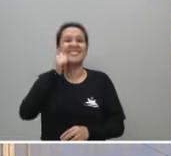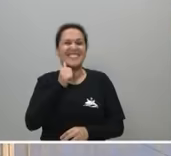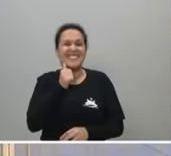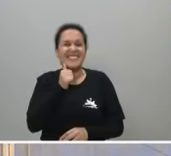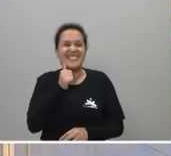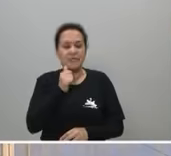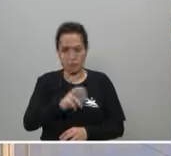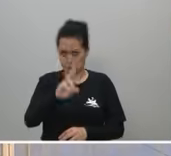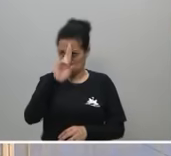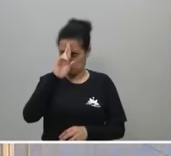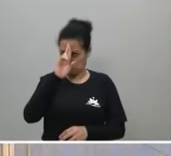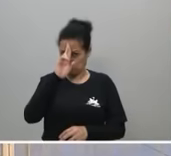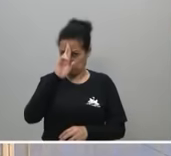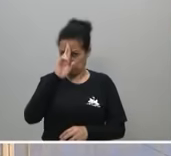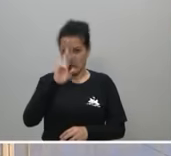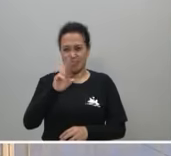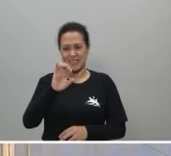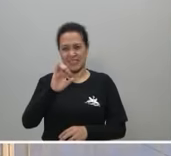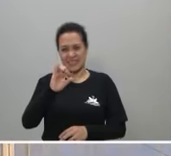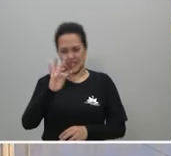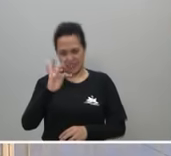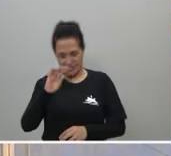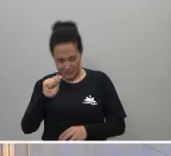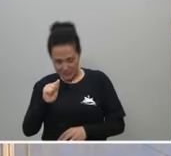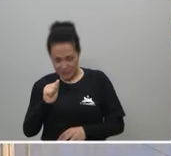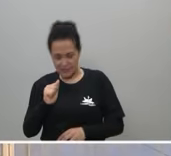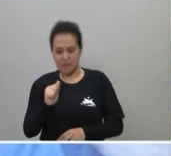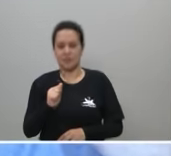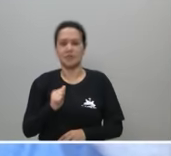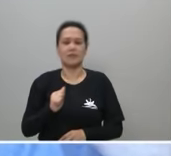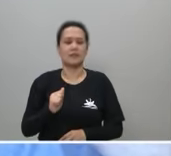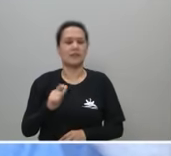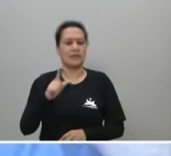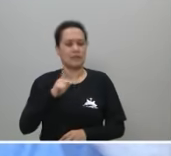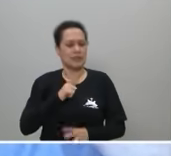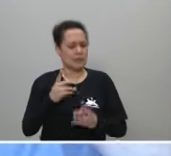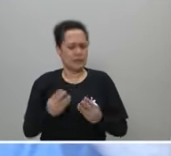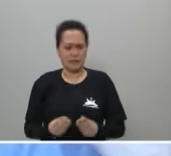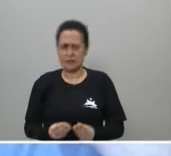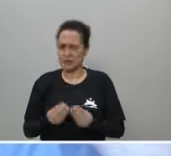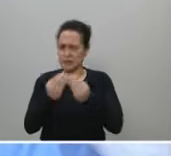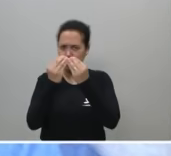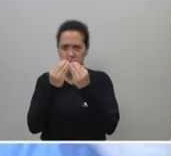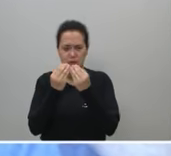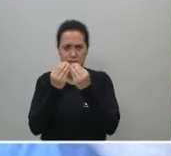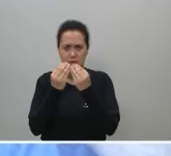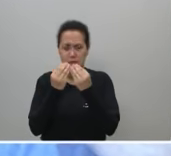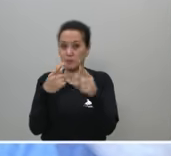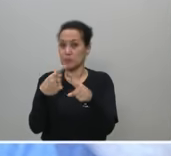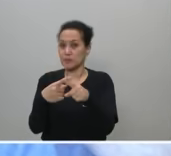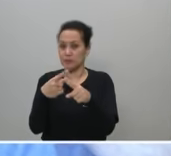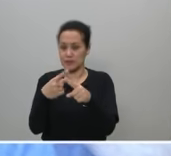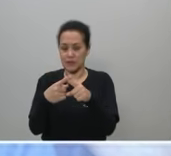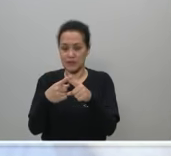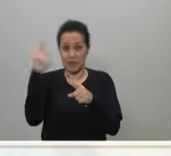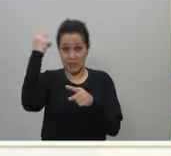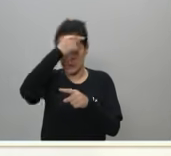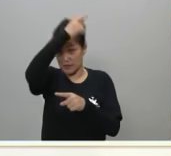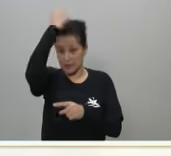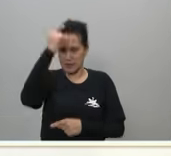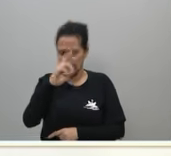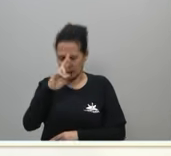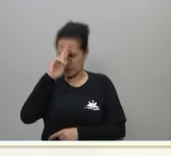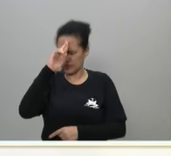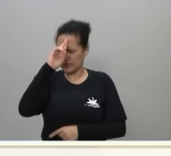dia, já, a missa já é, por sinal, toda da Santa das Causas Impossíveis, na sexta-feira, então,